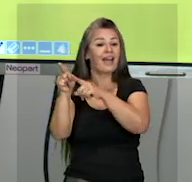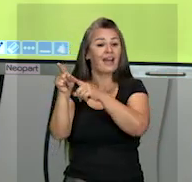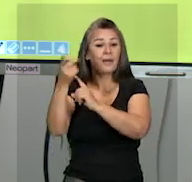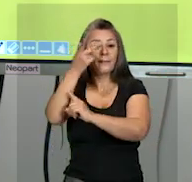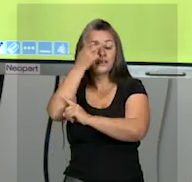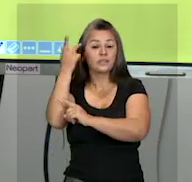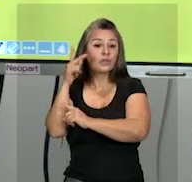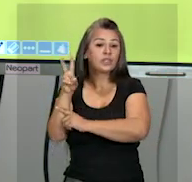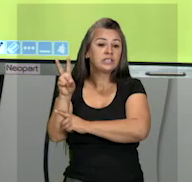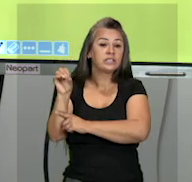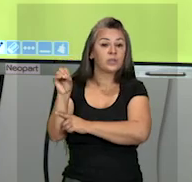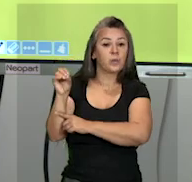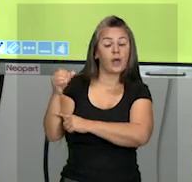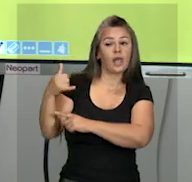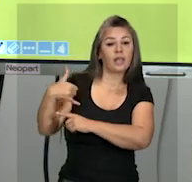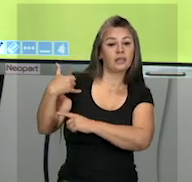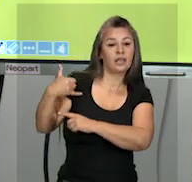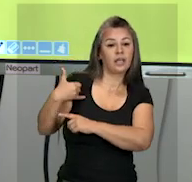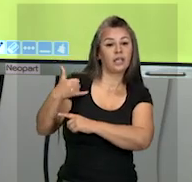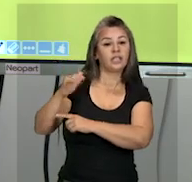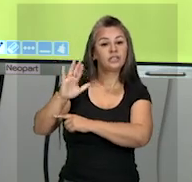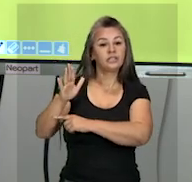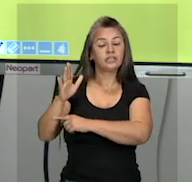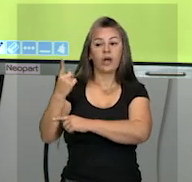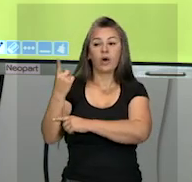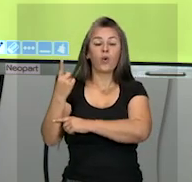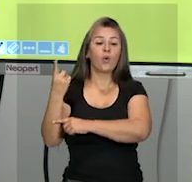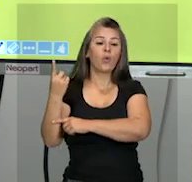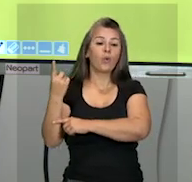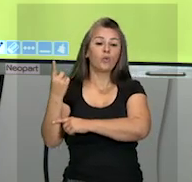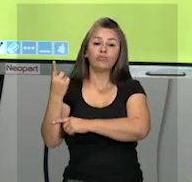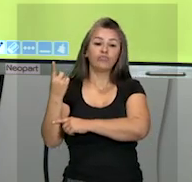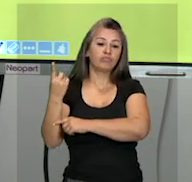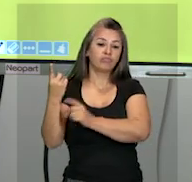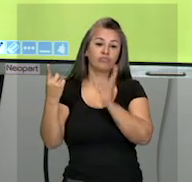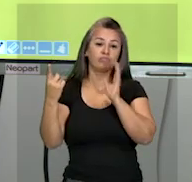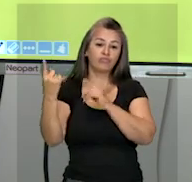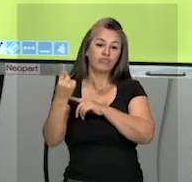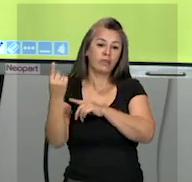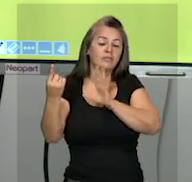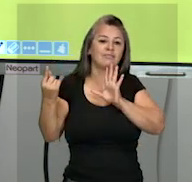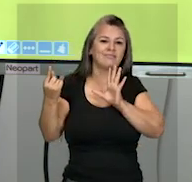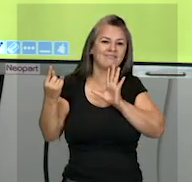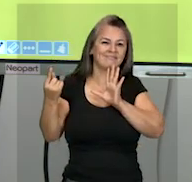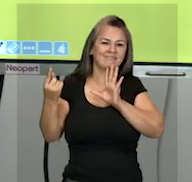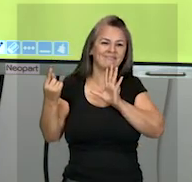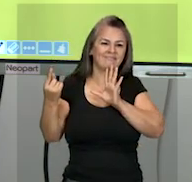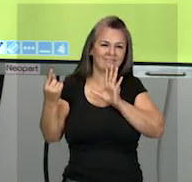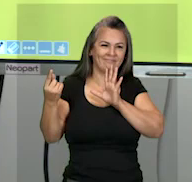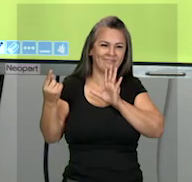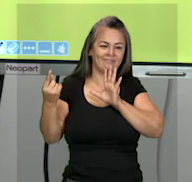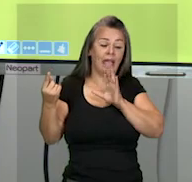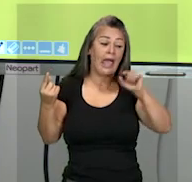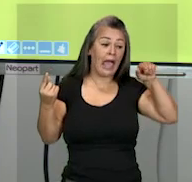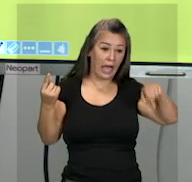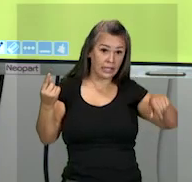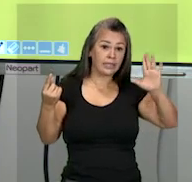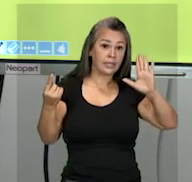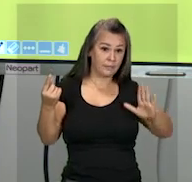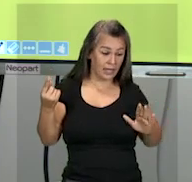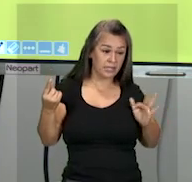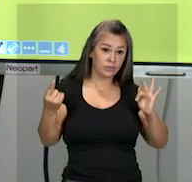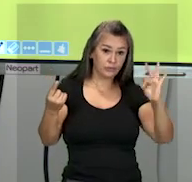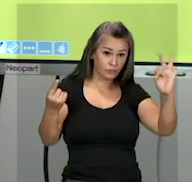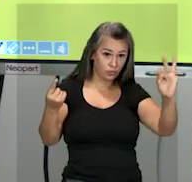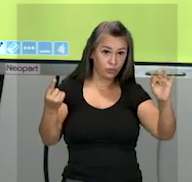60 anos que são filhas únicas, porque os japoneses reduziram a taxa de natalidade deles muito antes da gente. Vai chegar um momento que a gente vai estar nessa situação também,